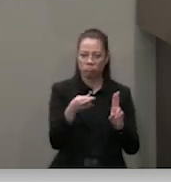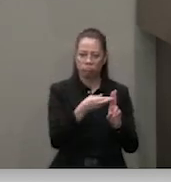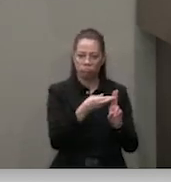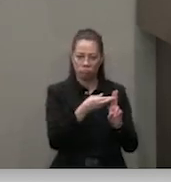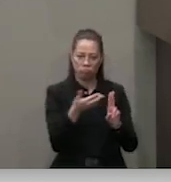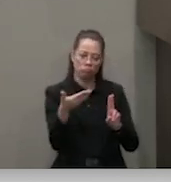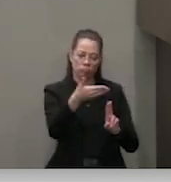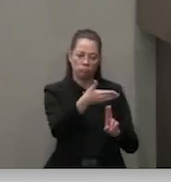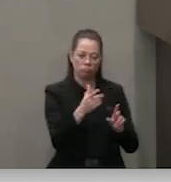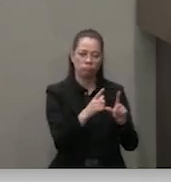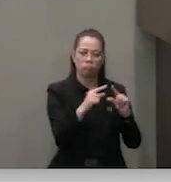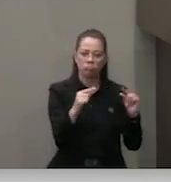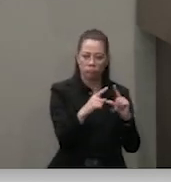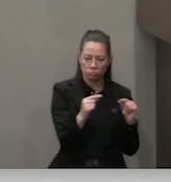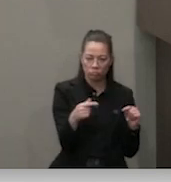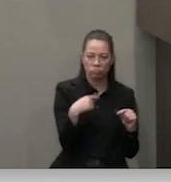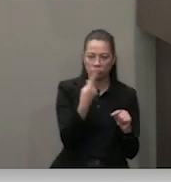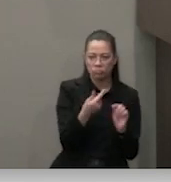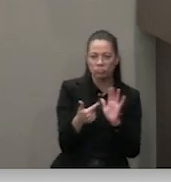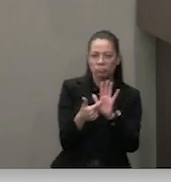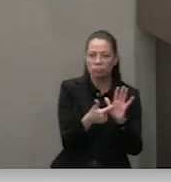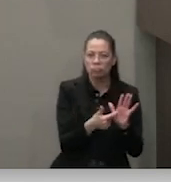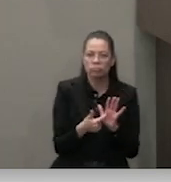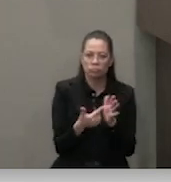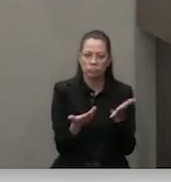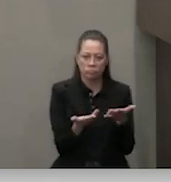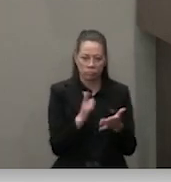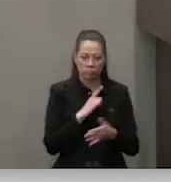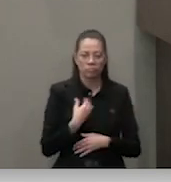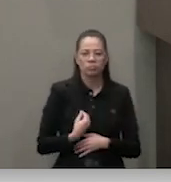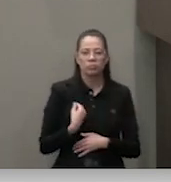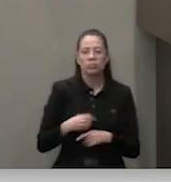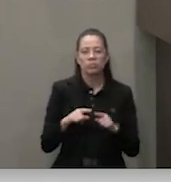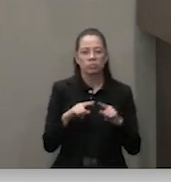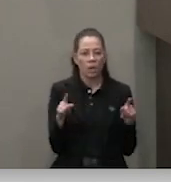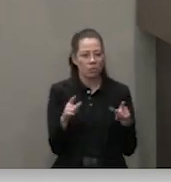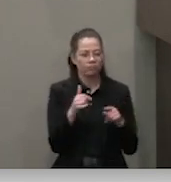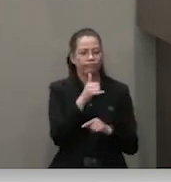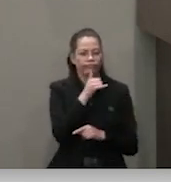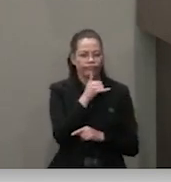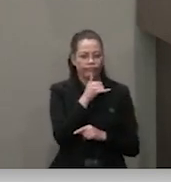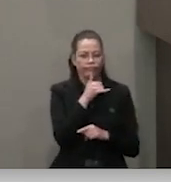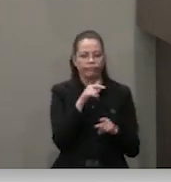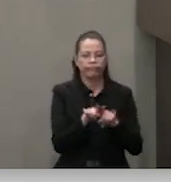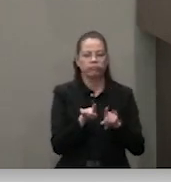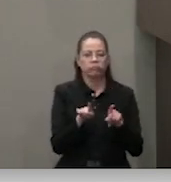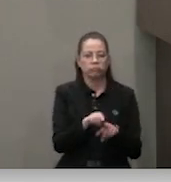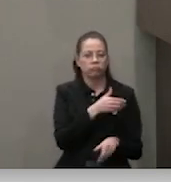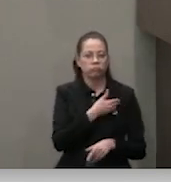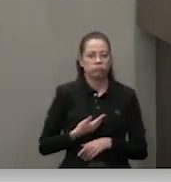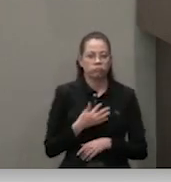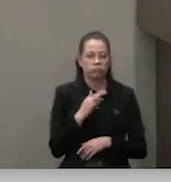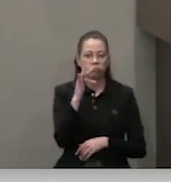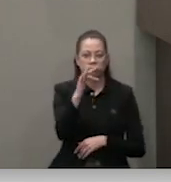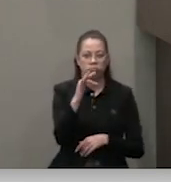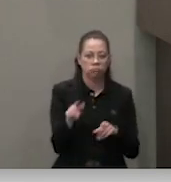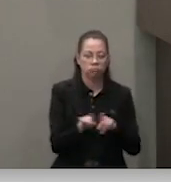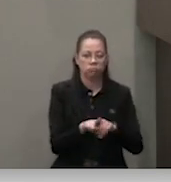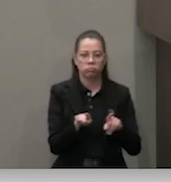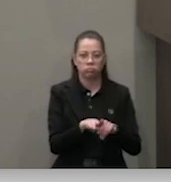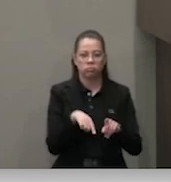Brasília pois colocamos o hospital municipal no mapa vários deputados não sabiam mas infelizmente devido ao nosso governo federal e as nossas